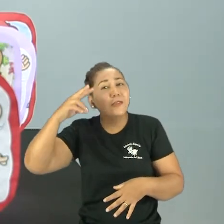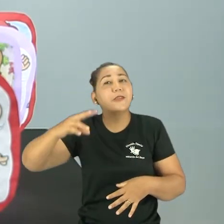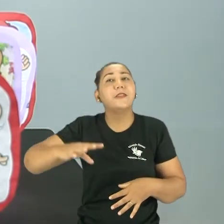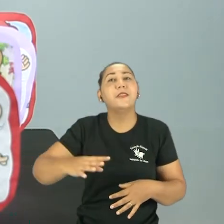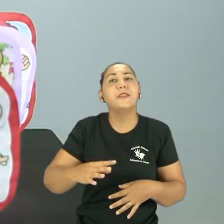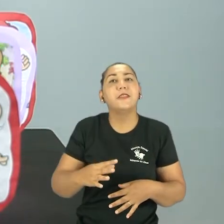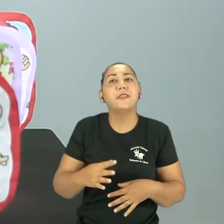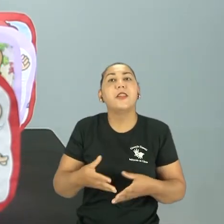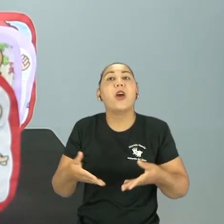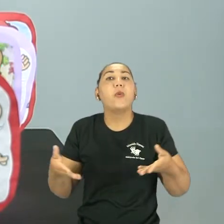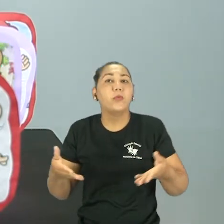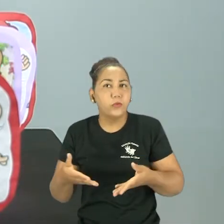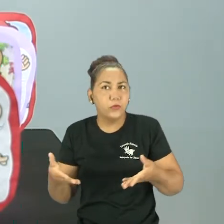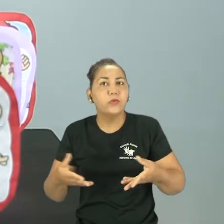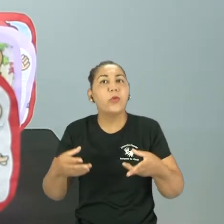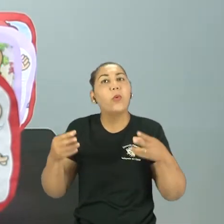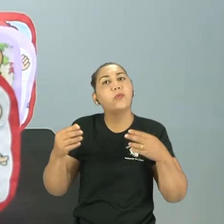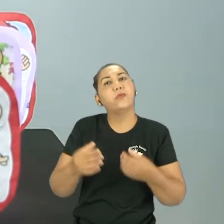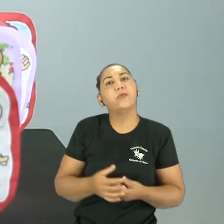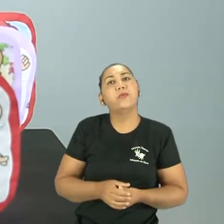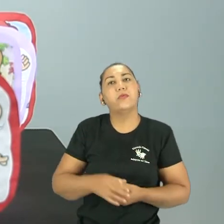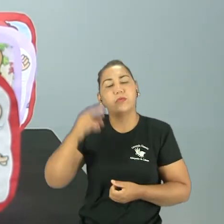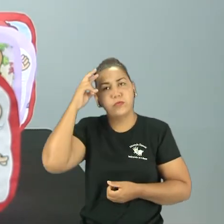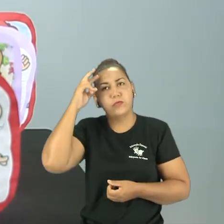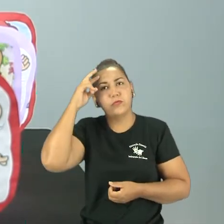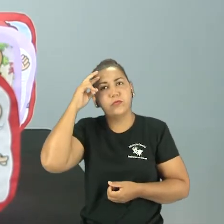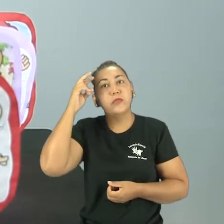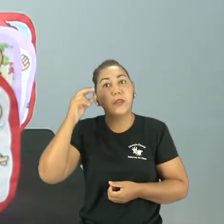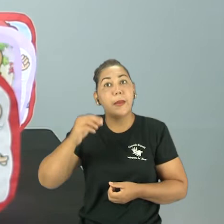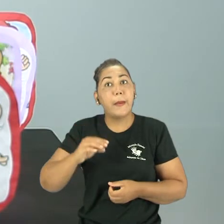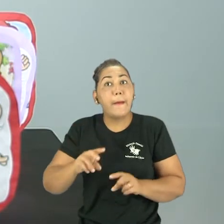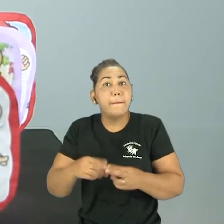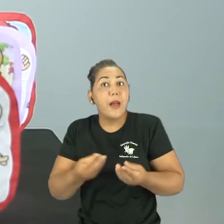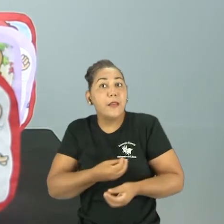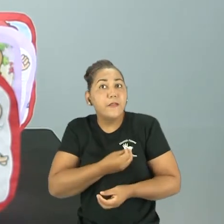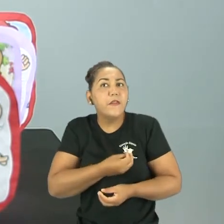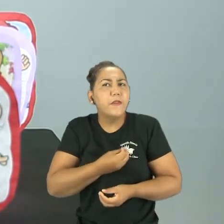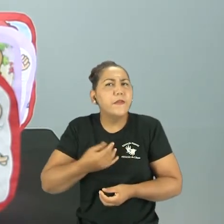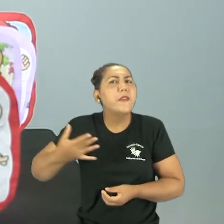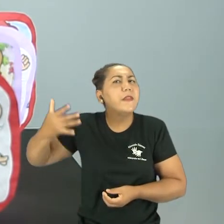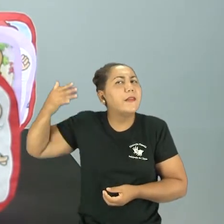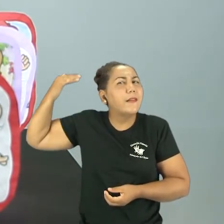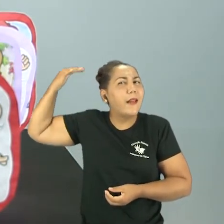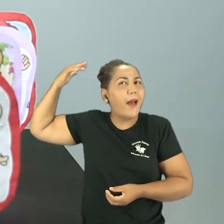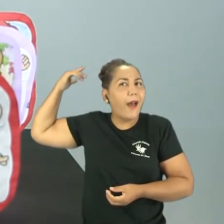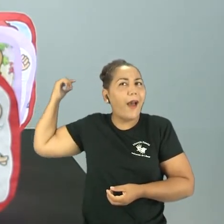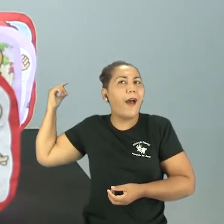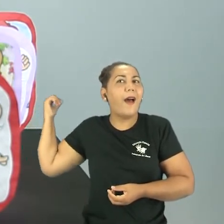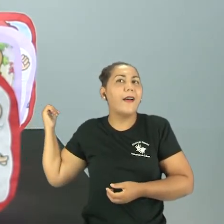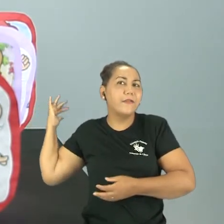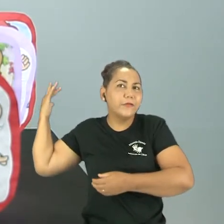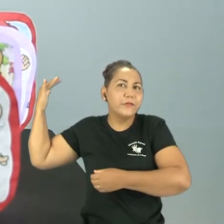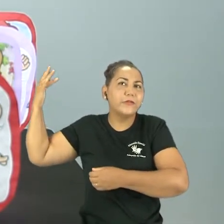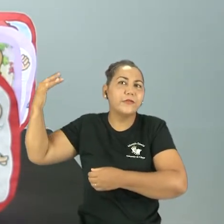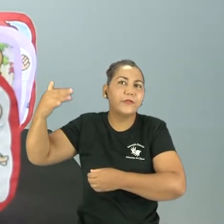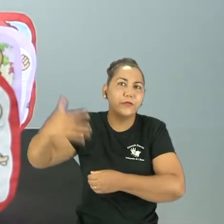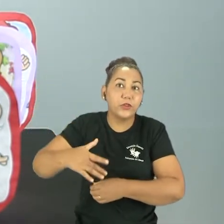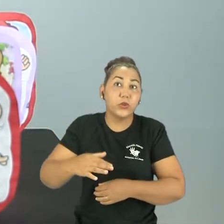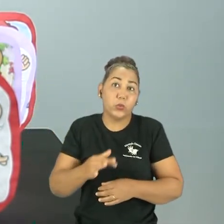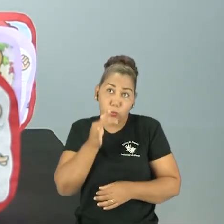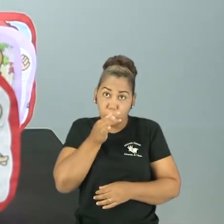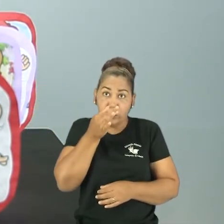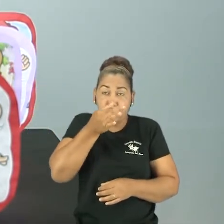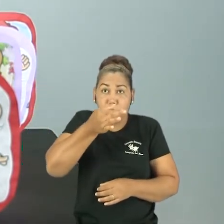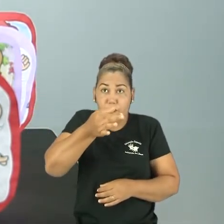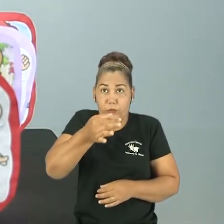Ele vive lá na época dos dinossauros como se fosse hoje, sempre falando no futuro, né? No caso